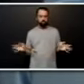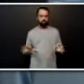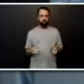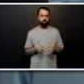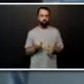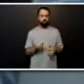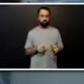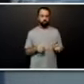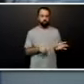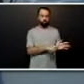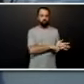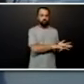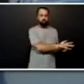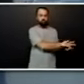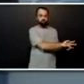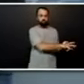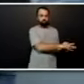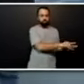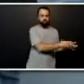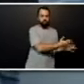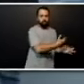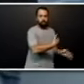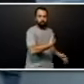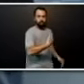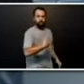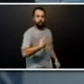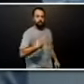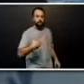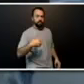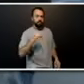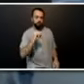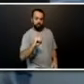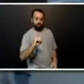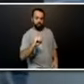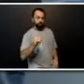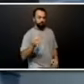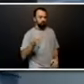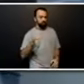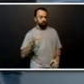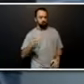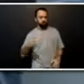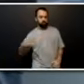negativo em sequência, zero,